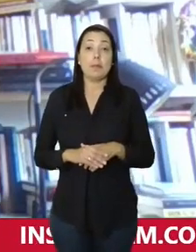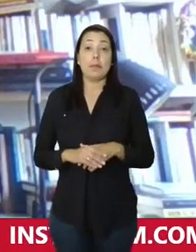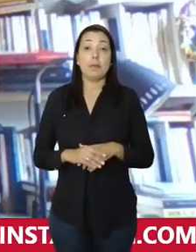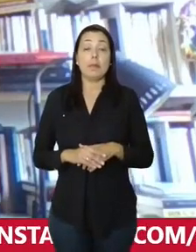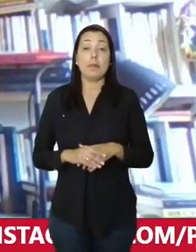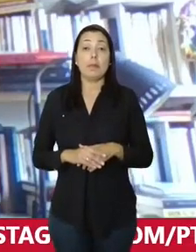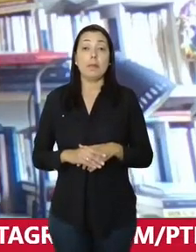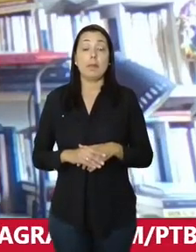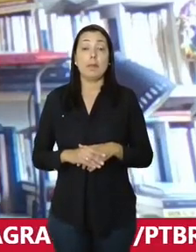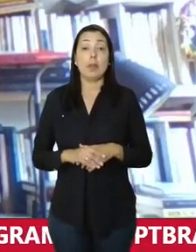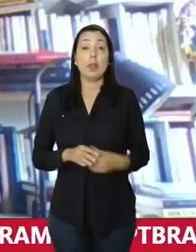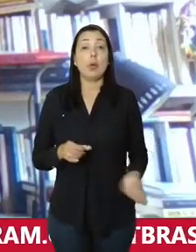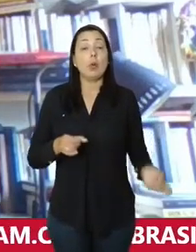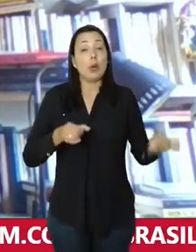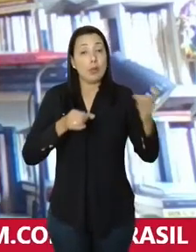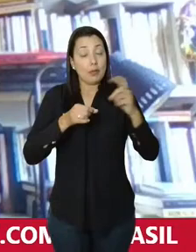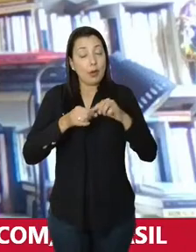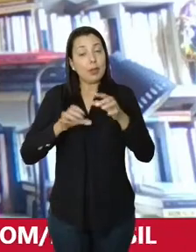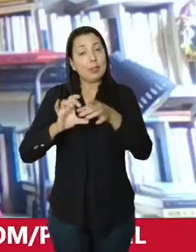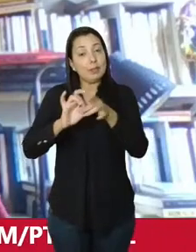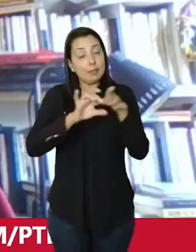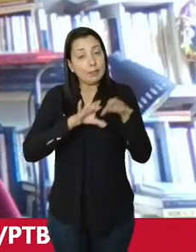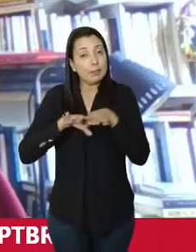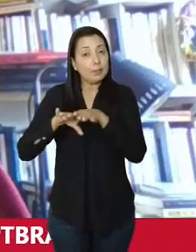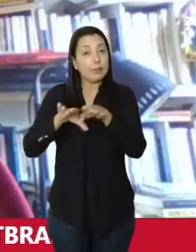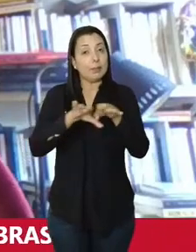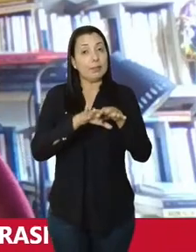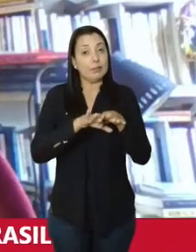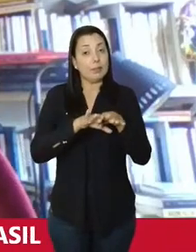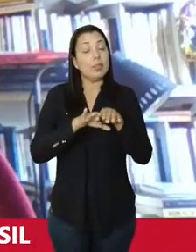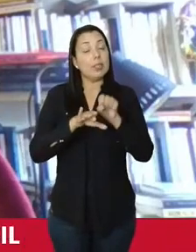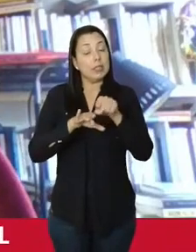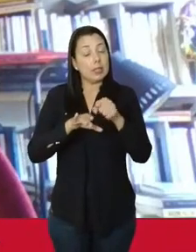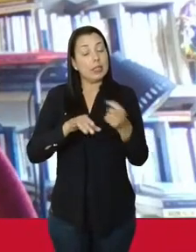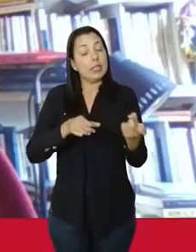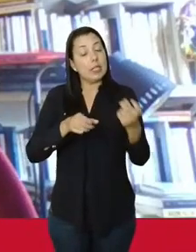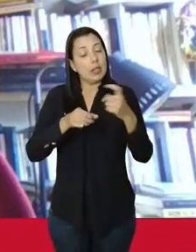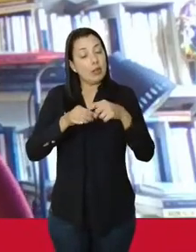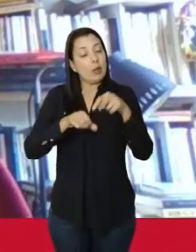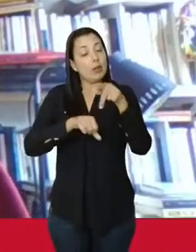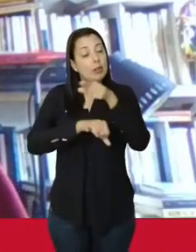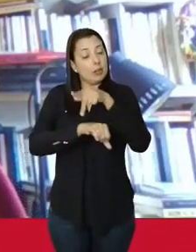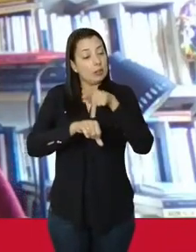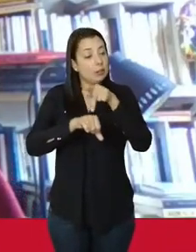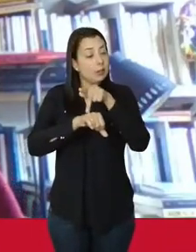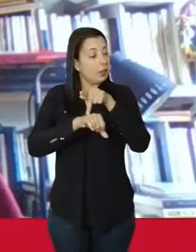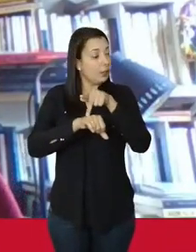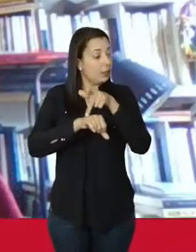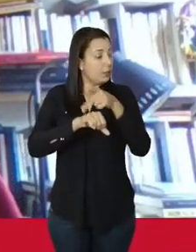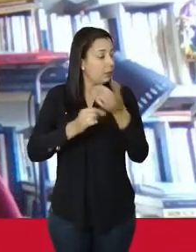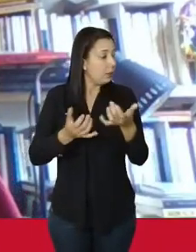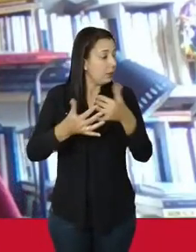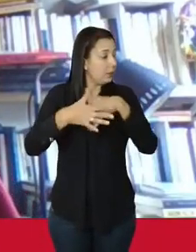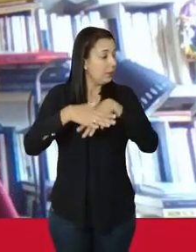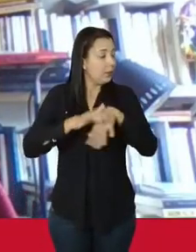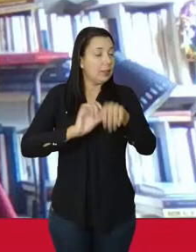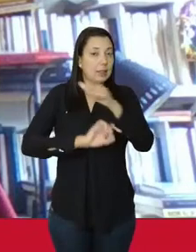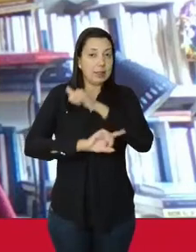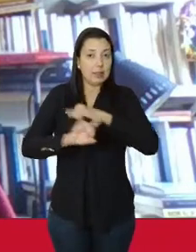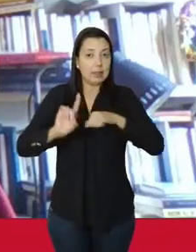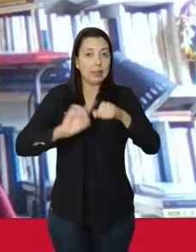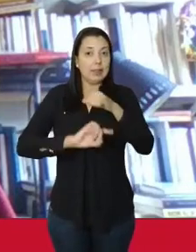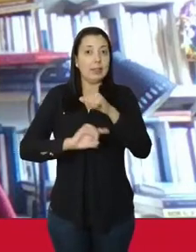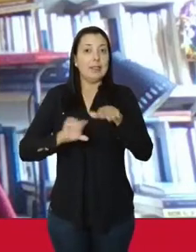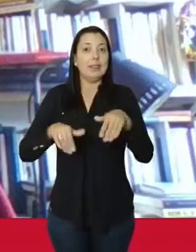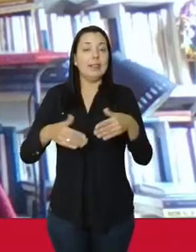com o retorno da democracia e o retorno de um país com inclusão social.